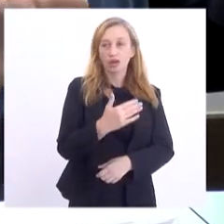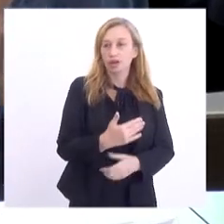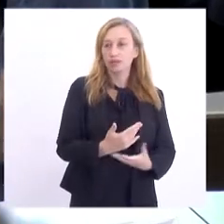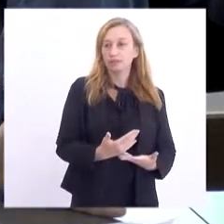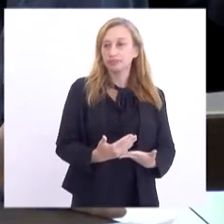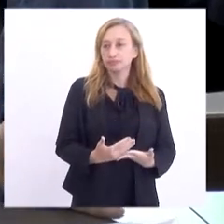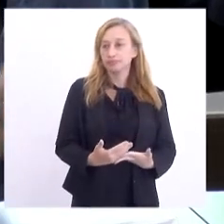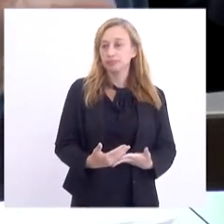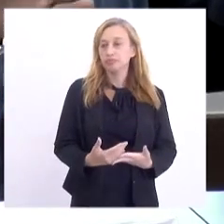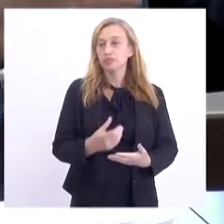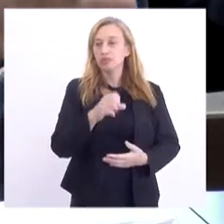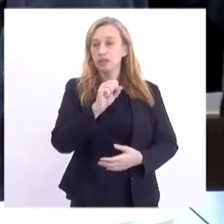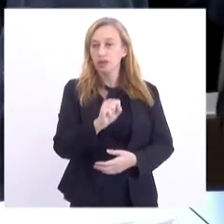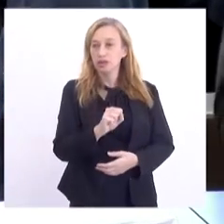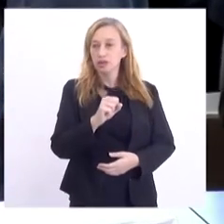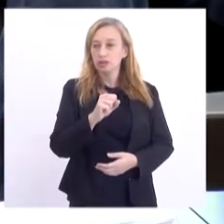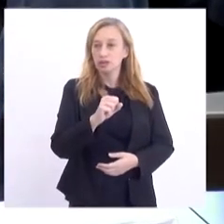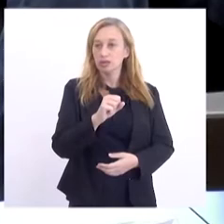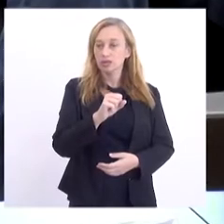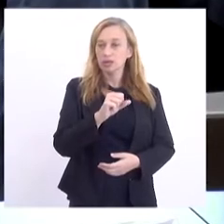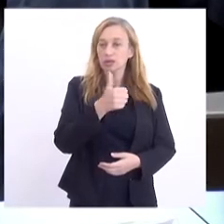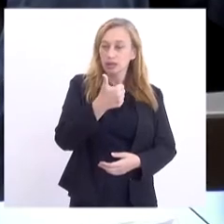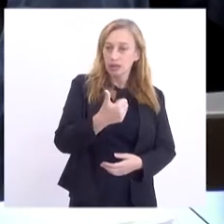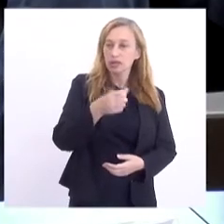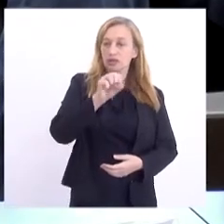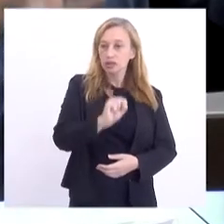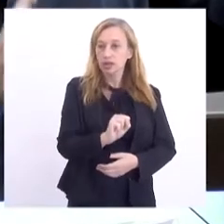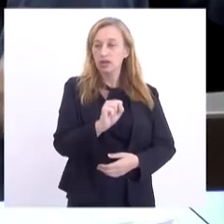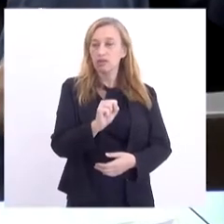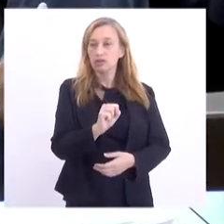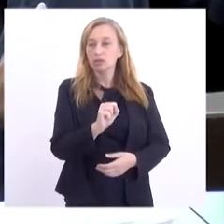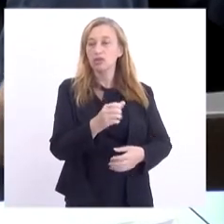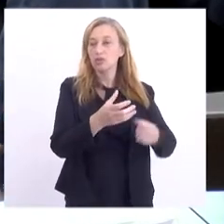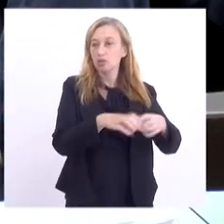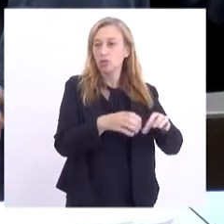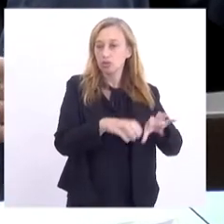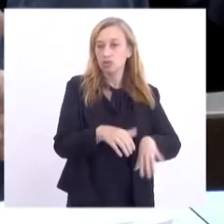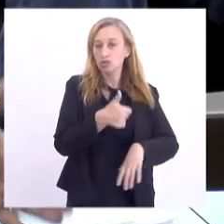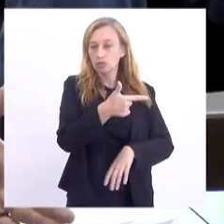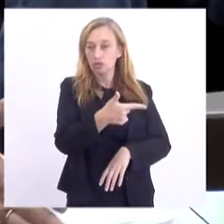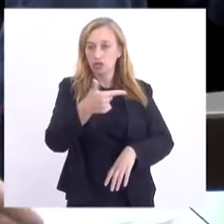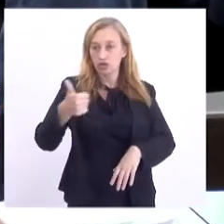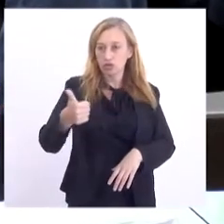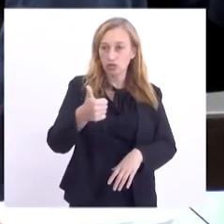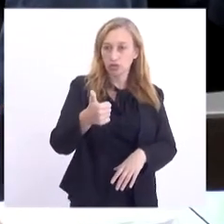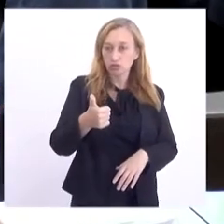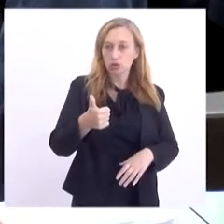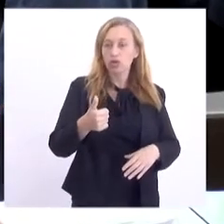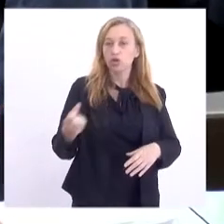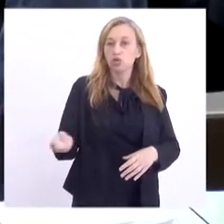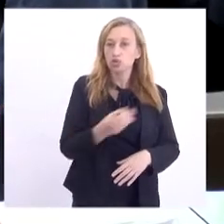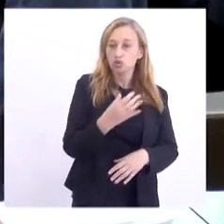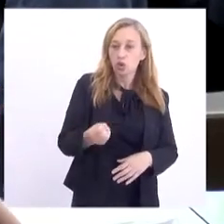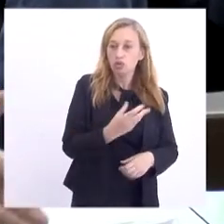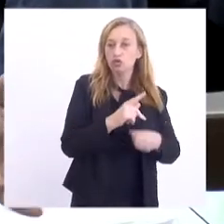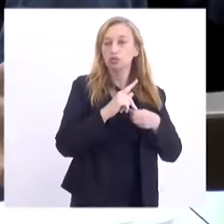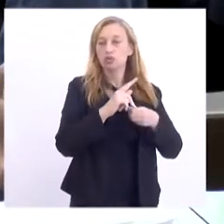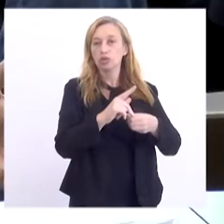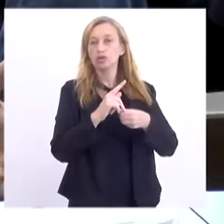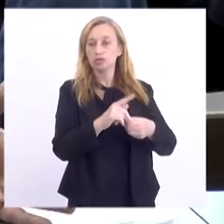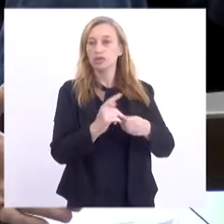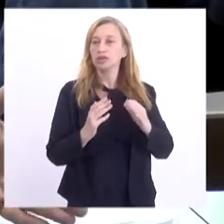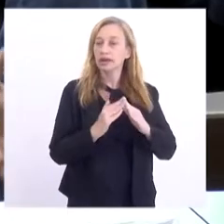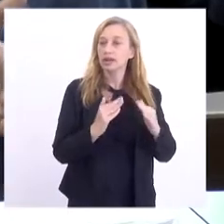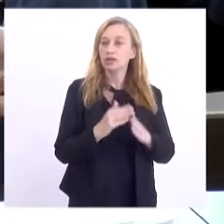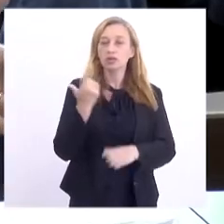ao Advento do 18º concurso que foi concluída agora no no meio de Dezembro de2001 atitude ingresso de novos Procuradores na casa